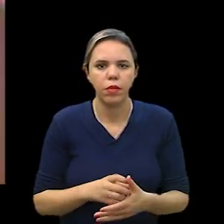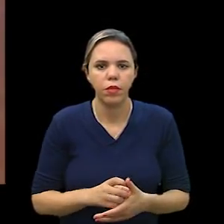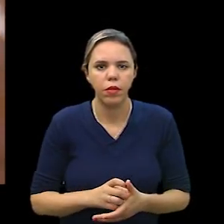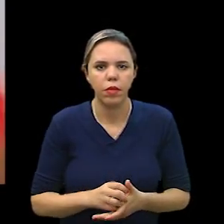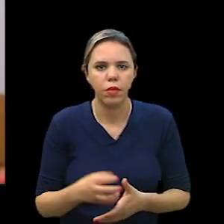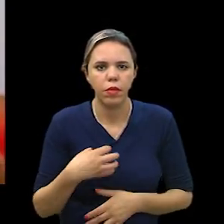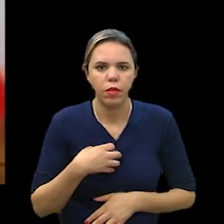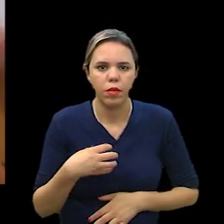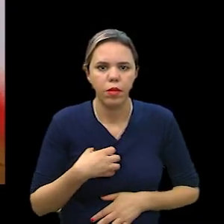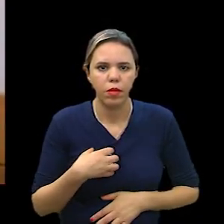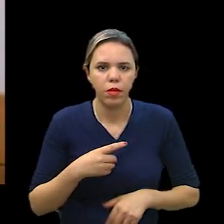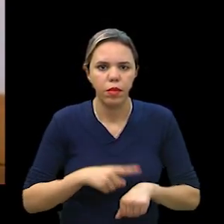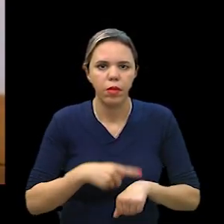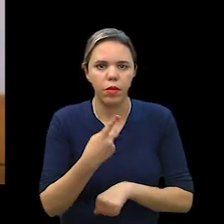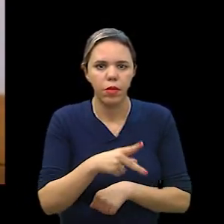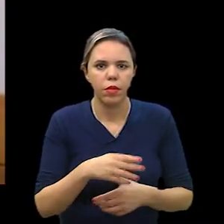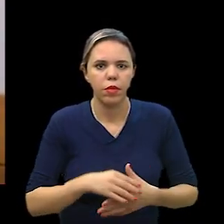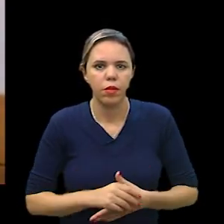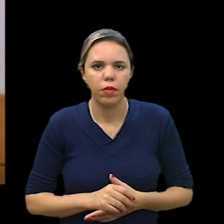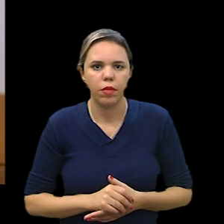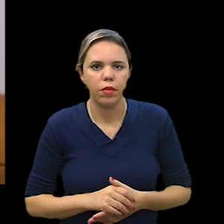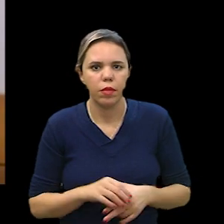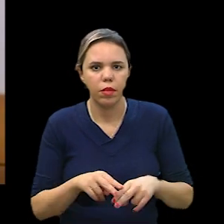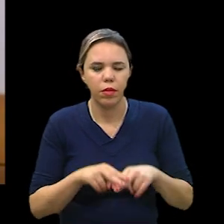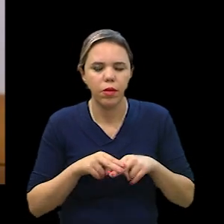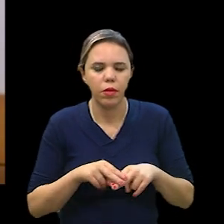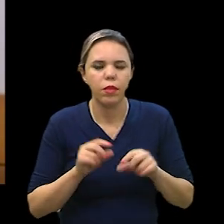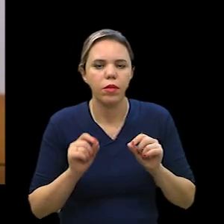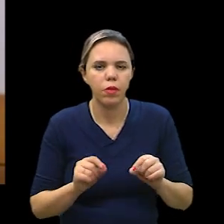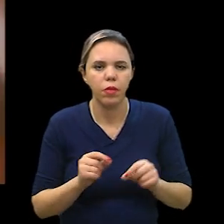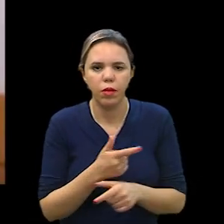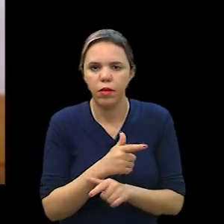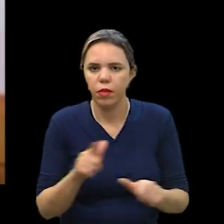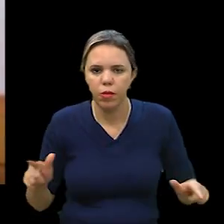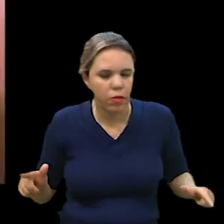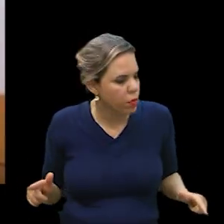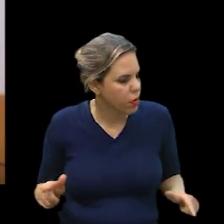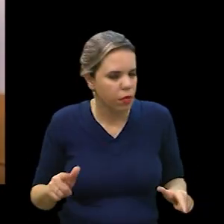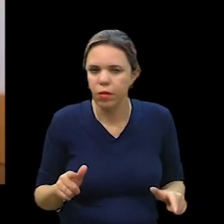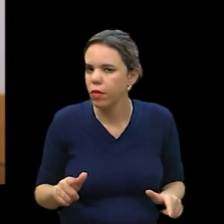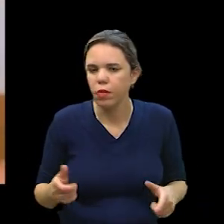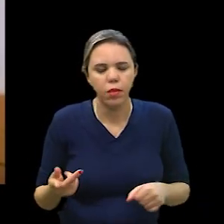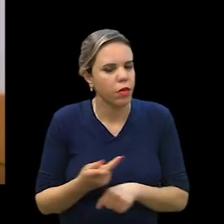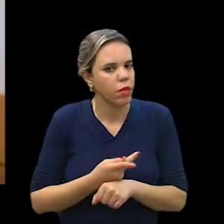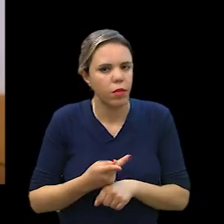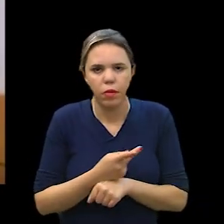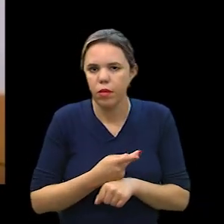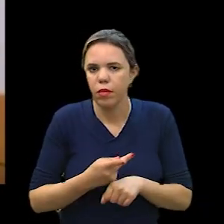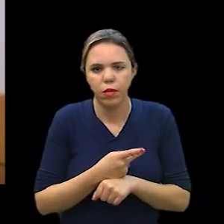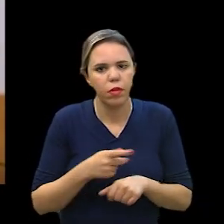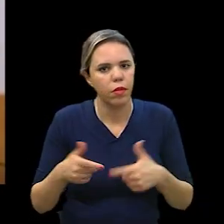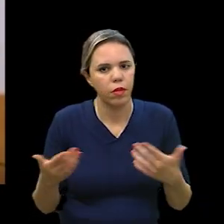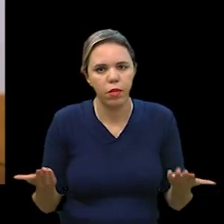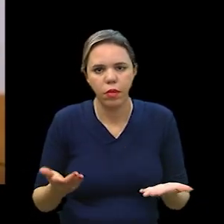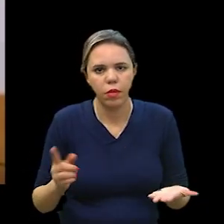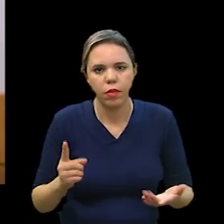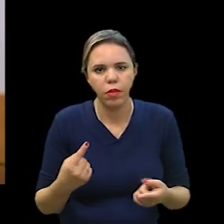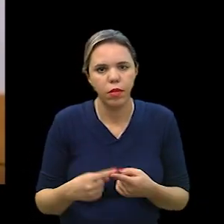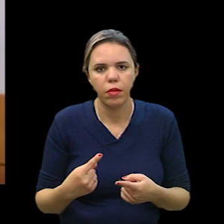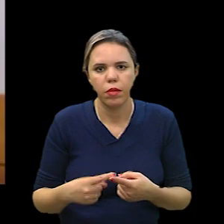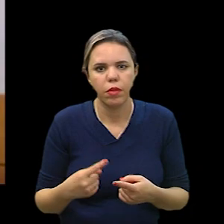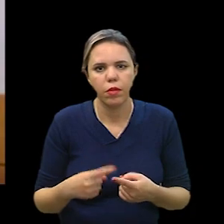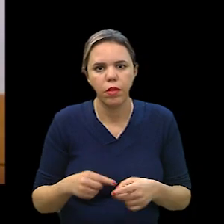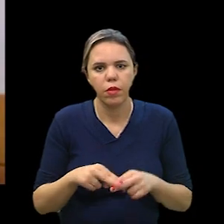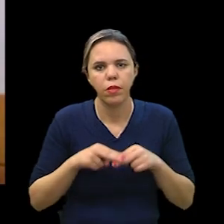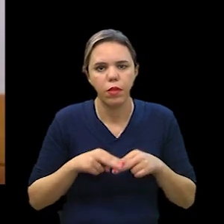ela que se sinta no momento dela. Então, por isso que não está havendo tanta procura do home care hoje,